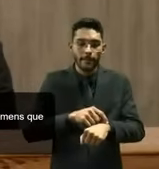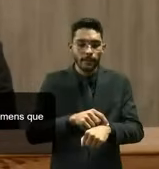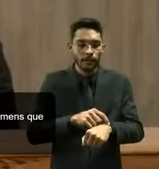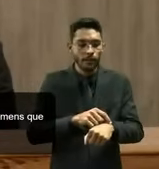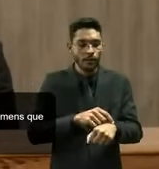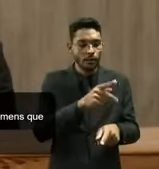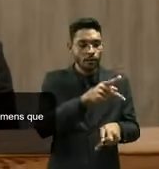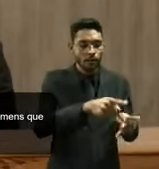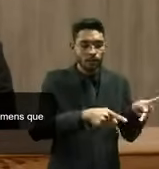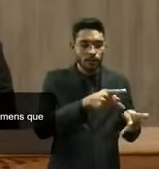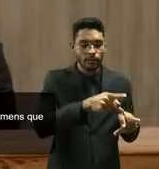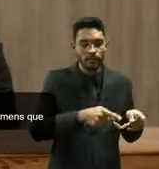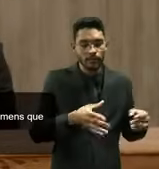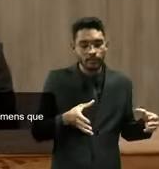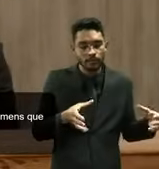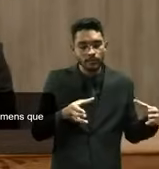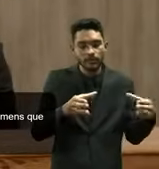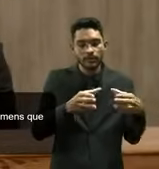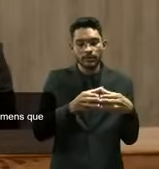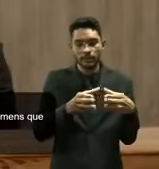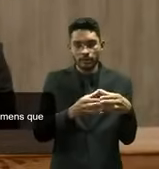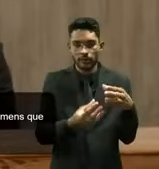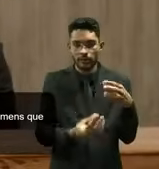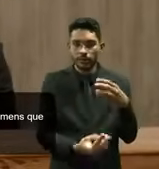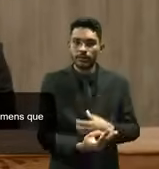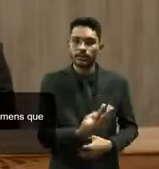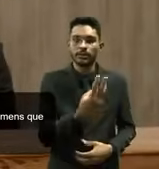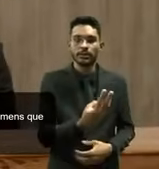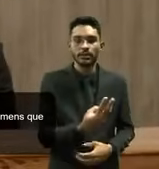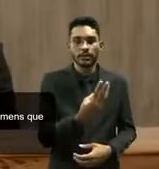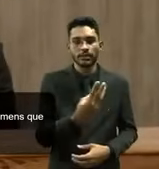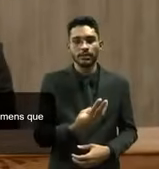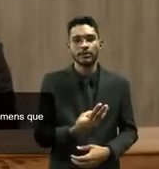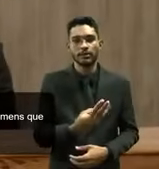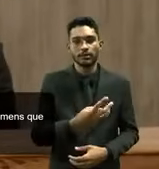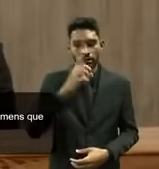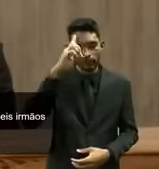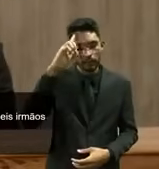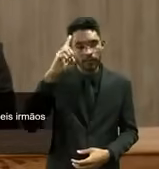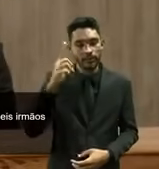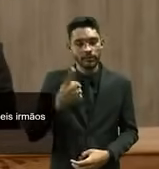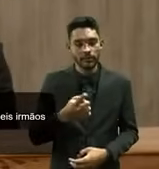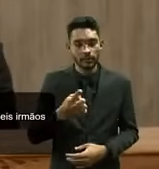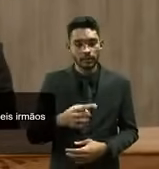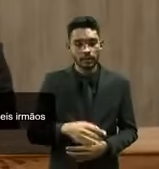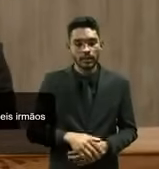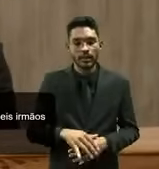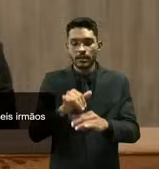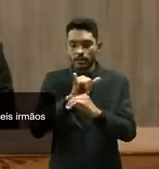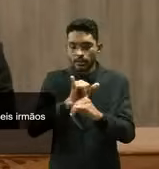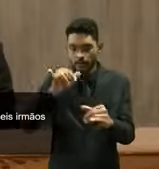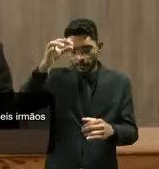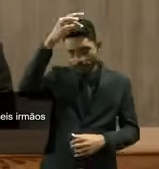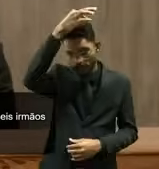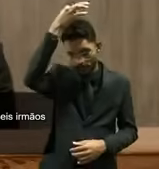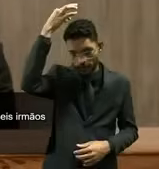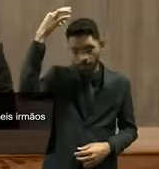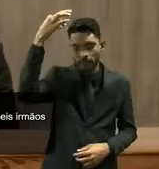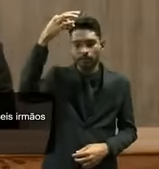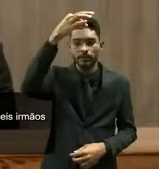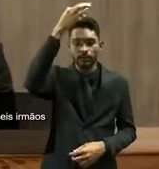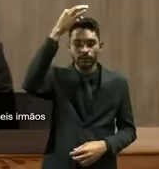em que eu estava três varões que me foram enviados de cesareia e disse-me o espírito que fosse com